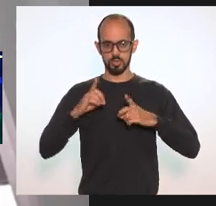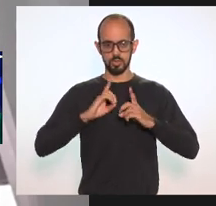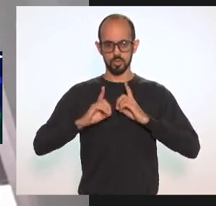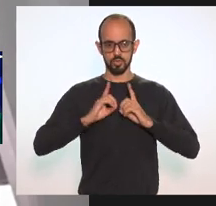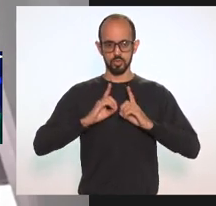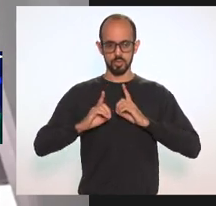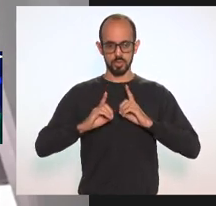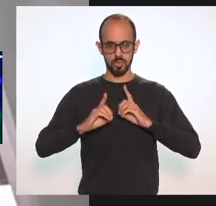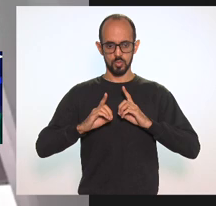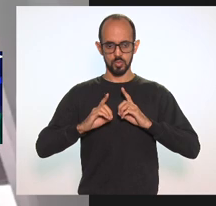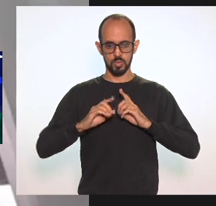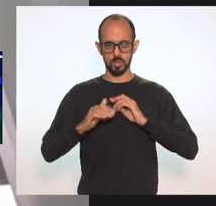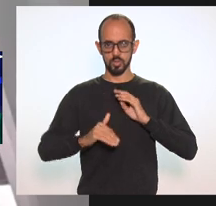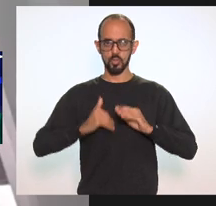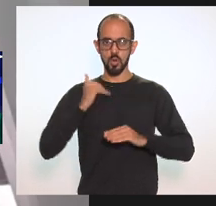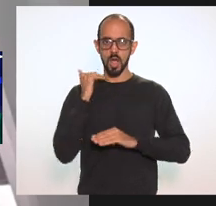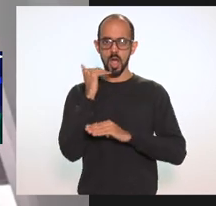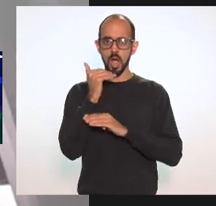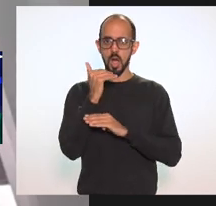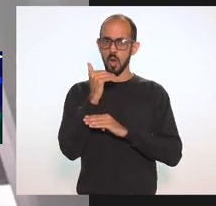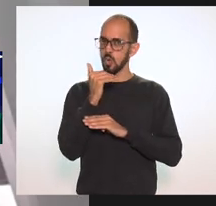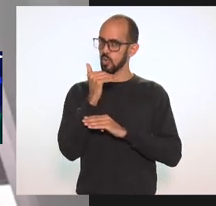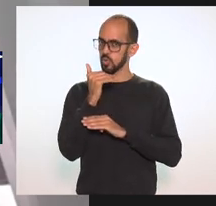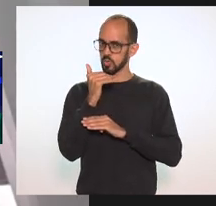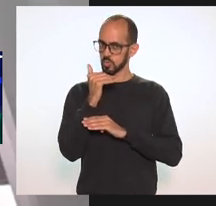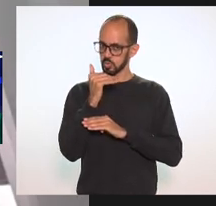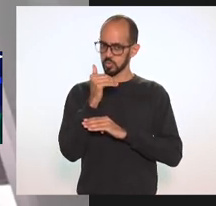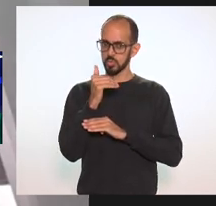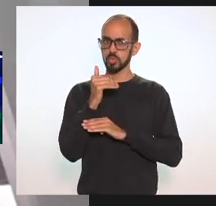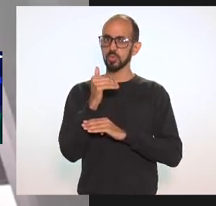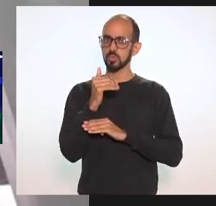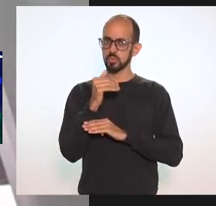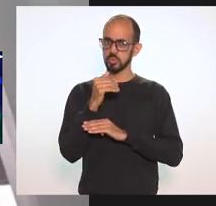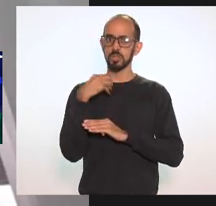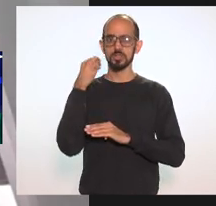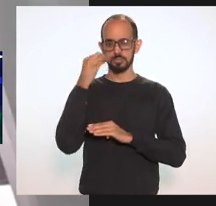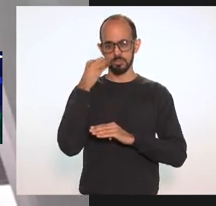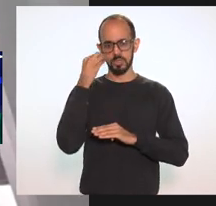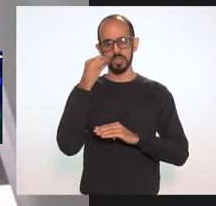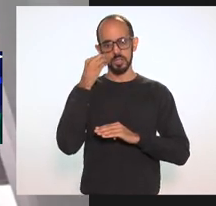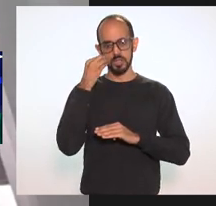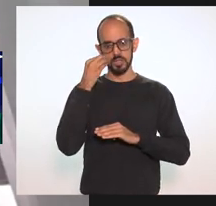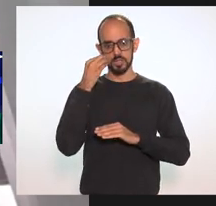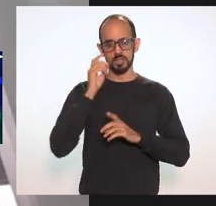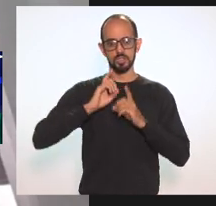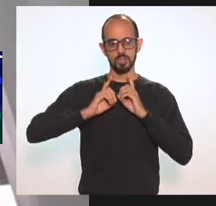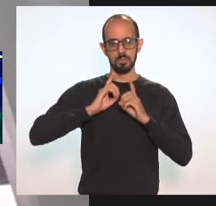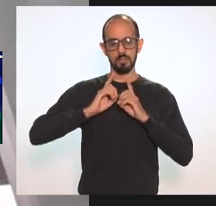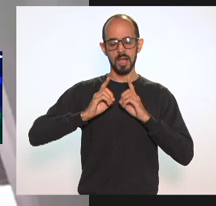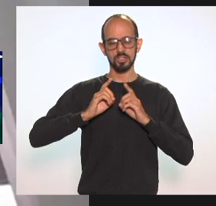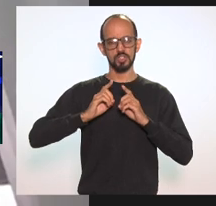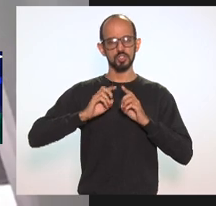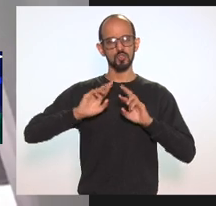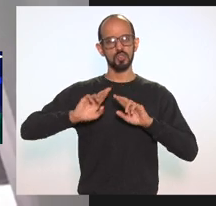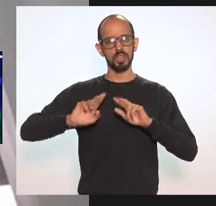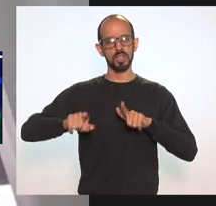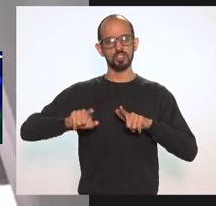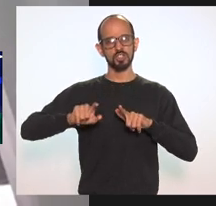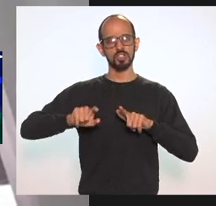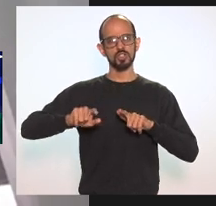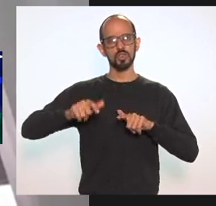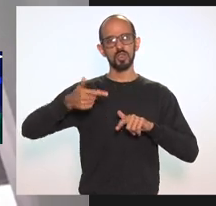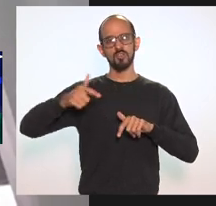com alto nível do debate aqui Daleste Diferentemente do que muitas pessoas me